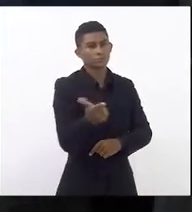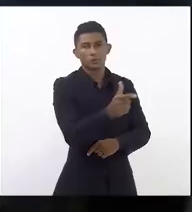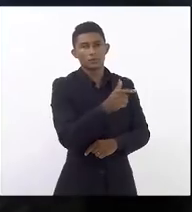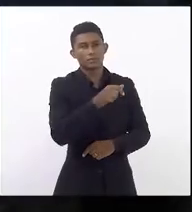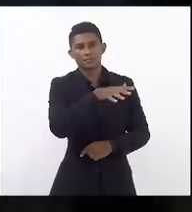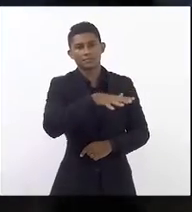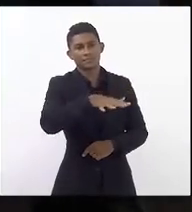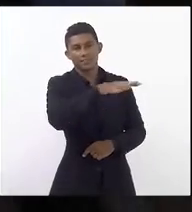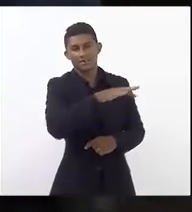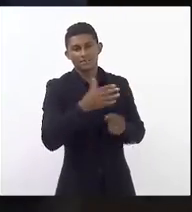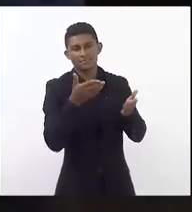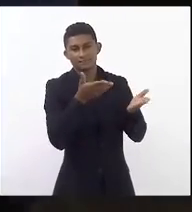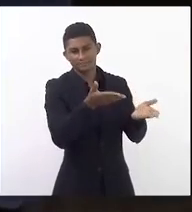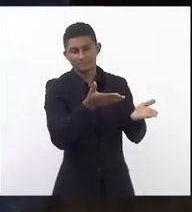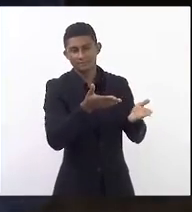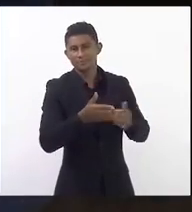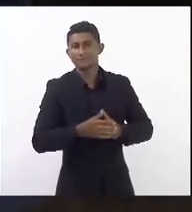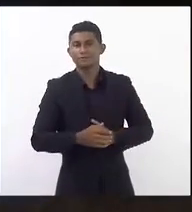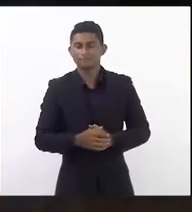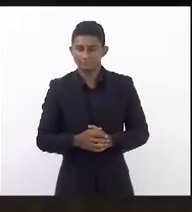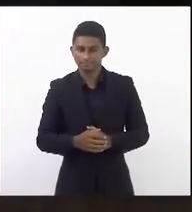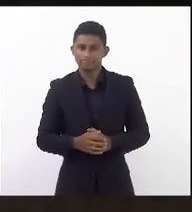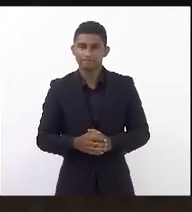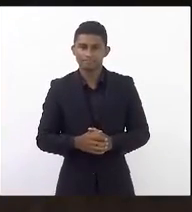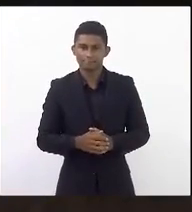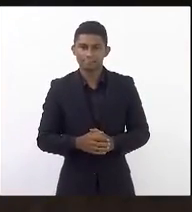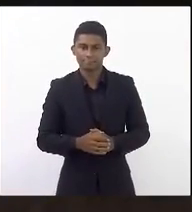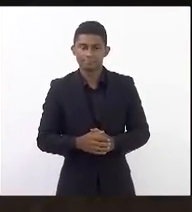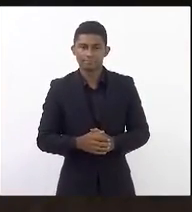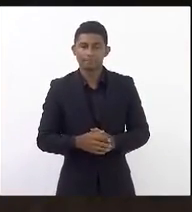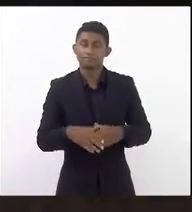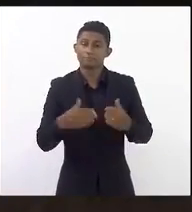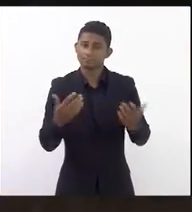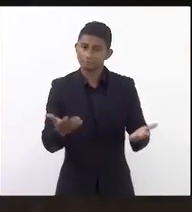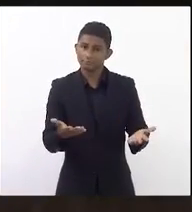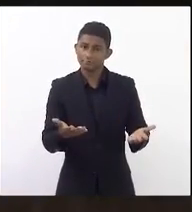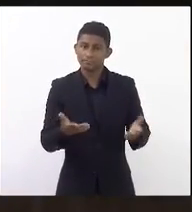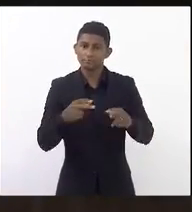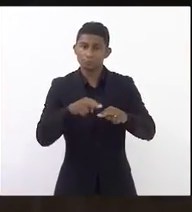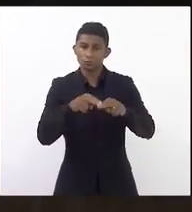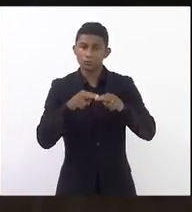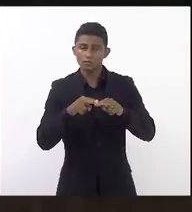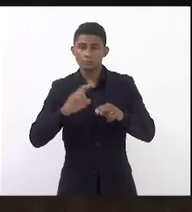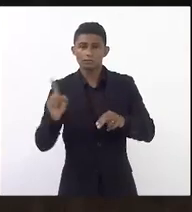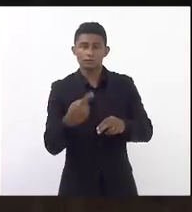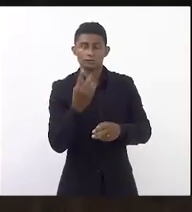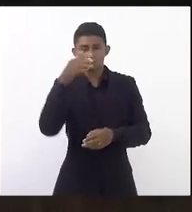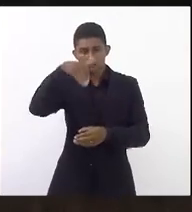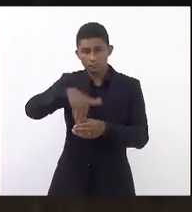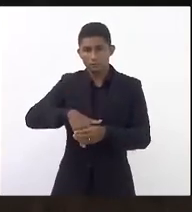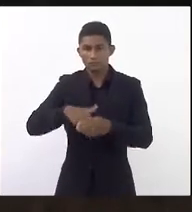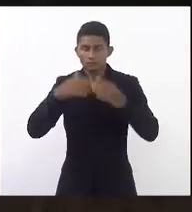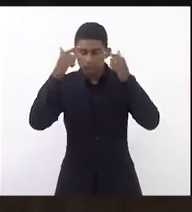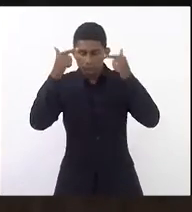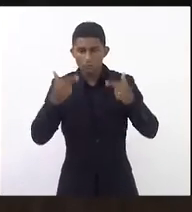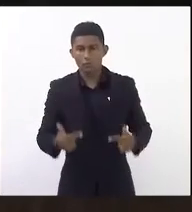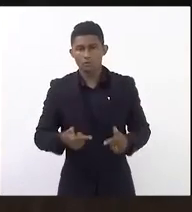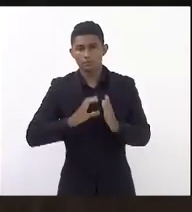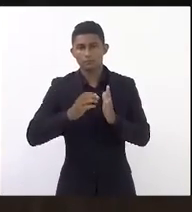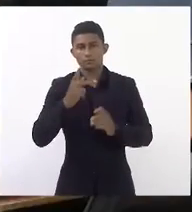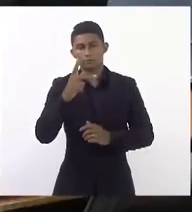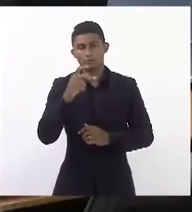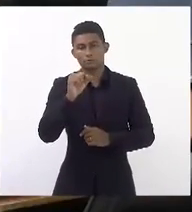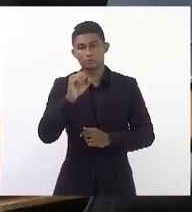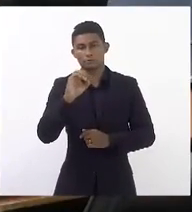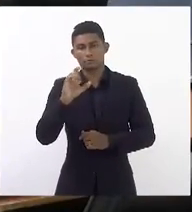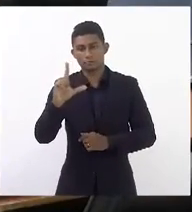área específica sujeita ao poder regulatório da Gernesa. Então, nesse sentido, encaminho o voto por abstenção da bancada do PSOL.